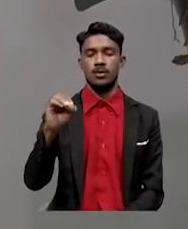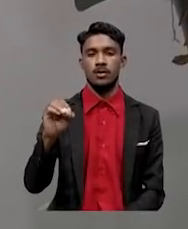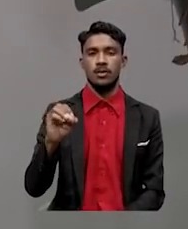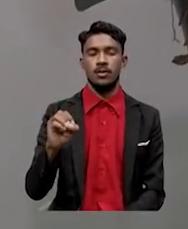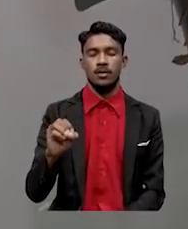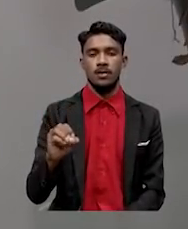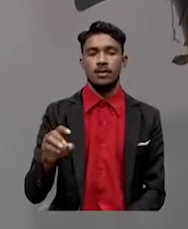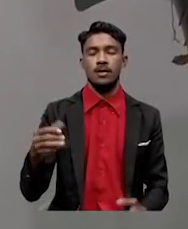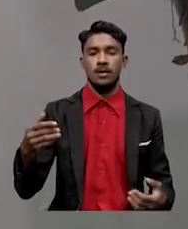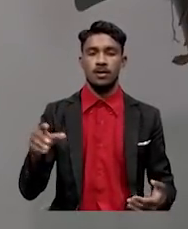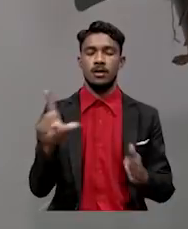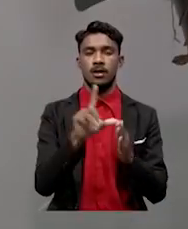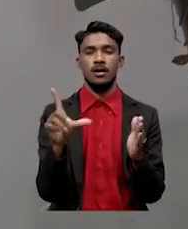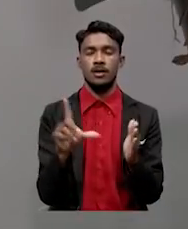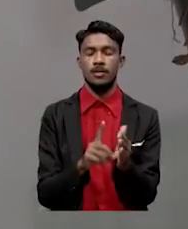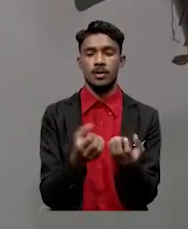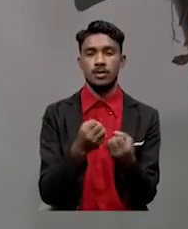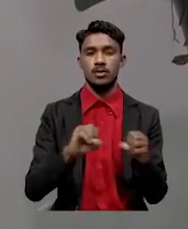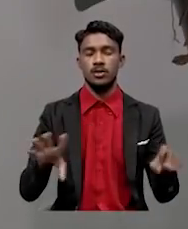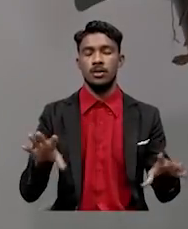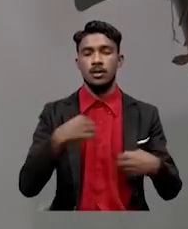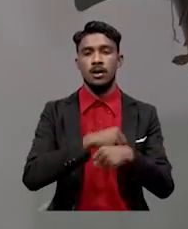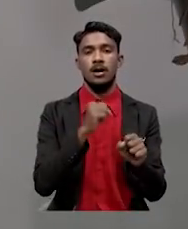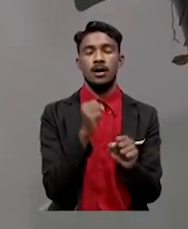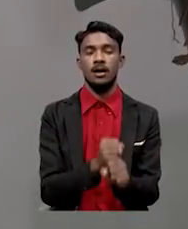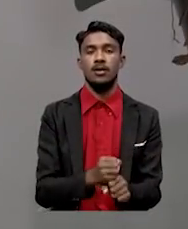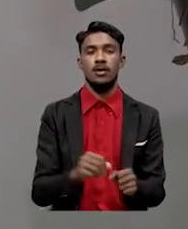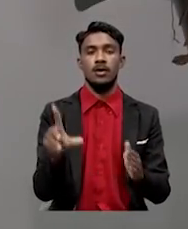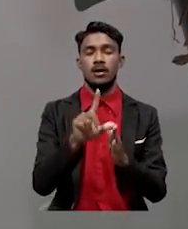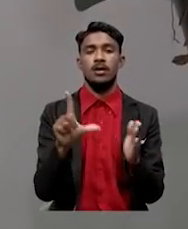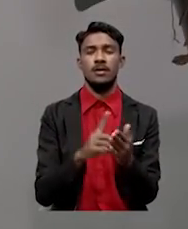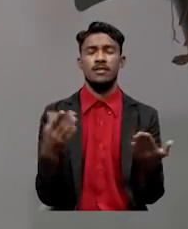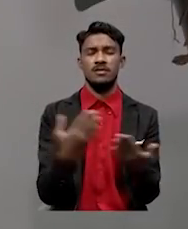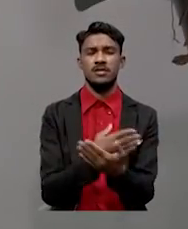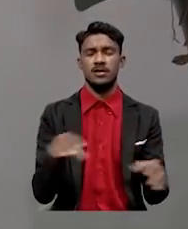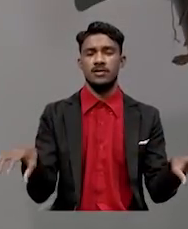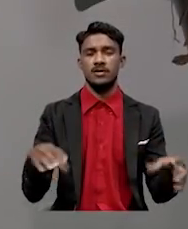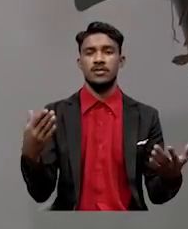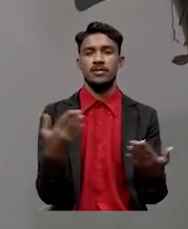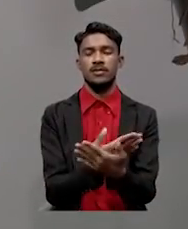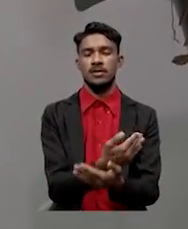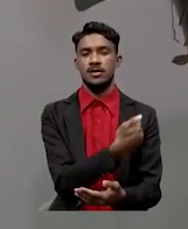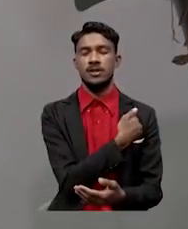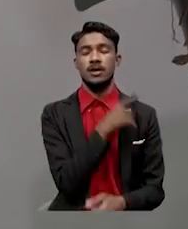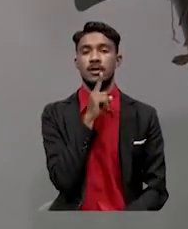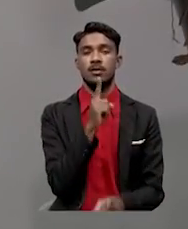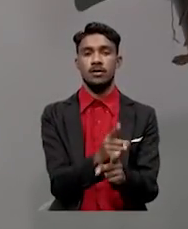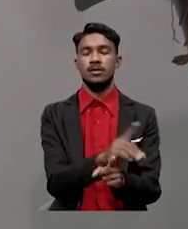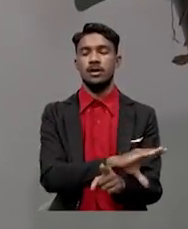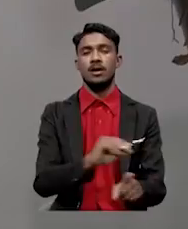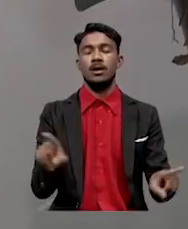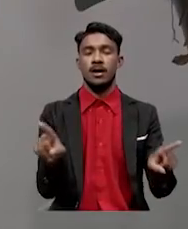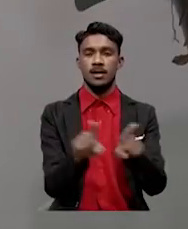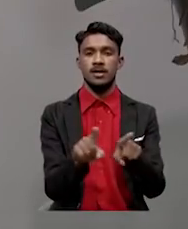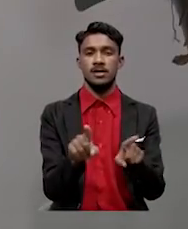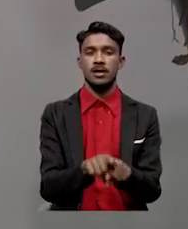era um homem que lá cá é que halo mandato foi um legislador foi e mesmo agora é claro né a nessa assunto de